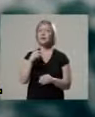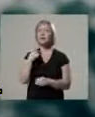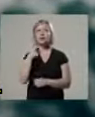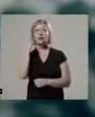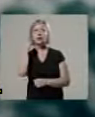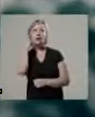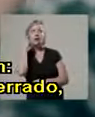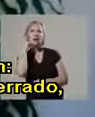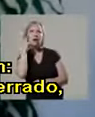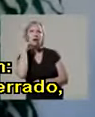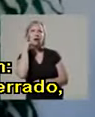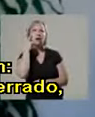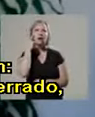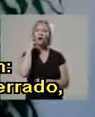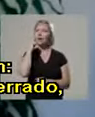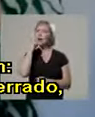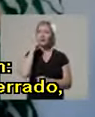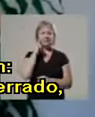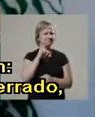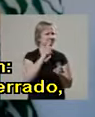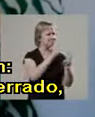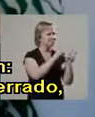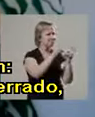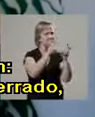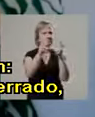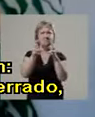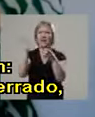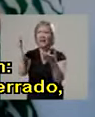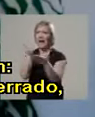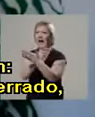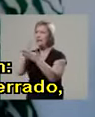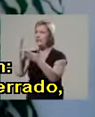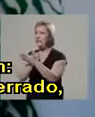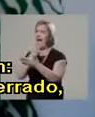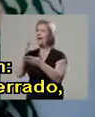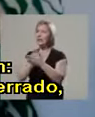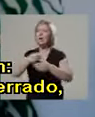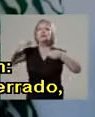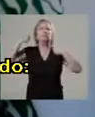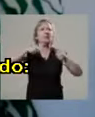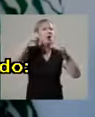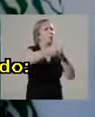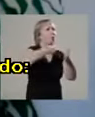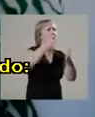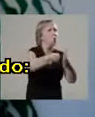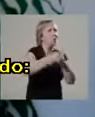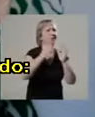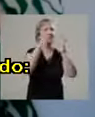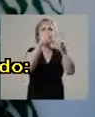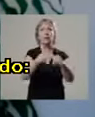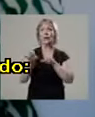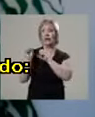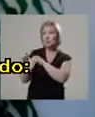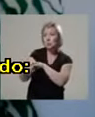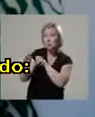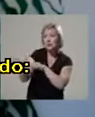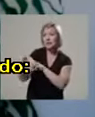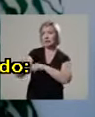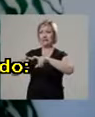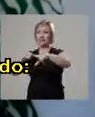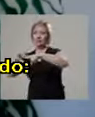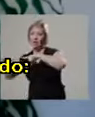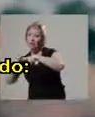tinha outra intenção. Mas aí você fala assim, não, peraí, tá tudo errado. Temos que brigar por